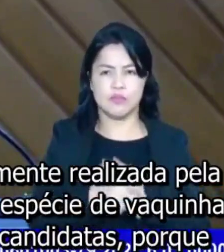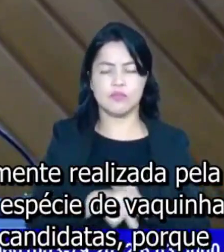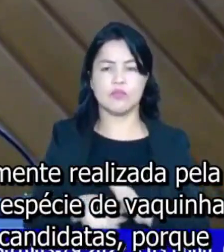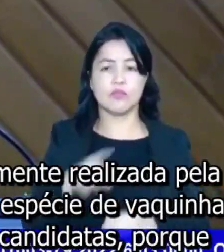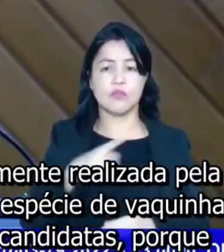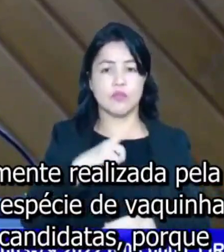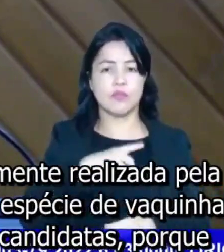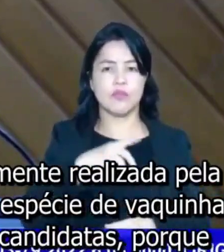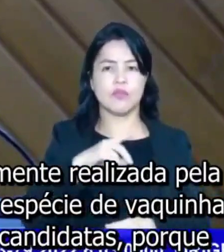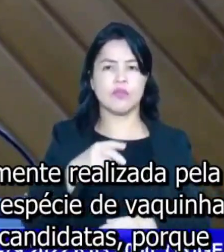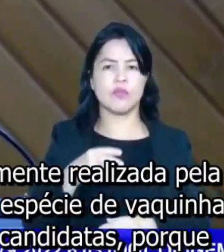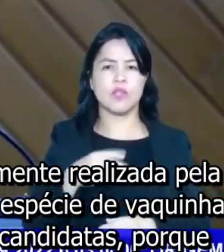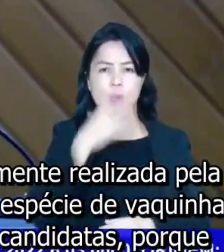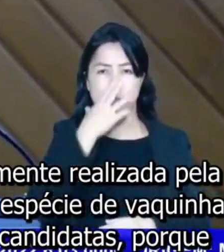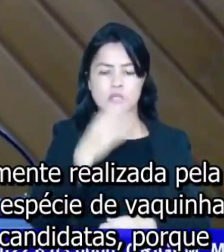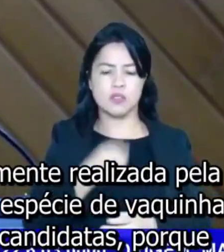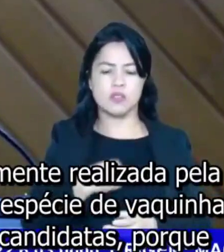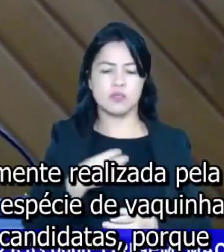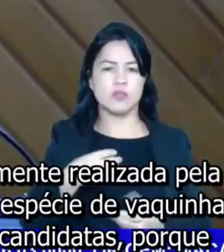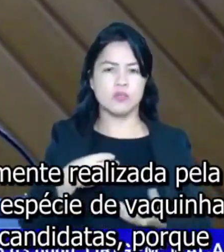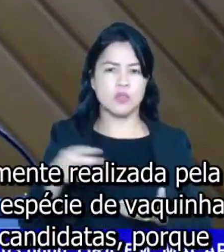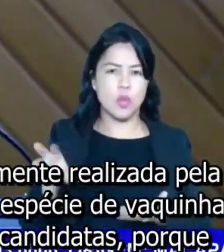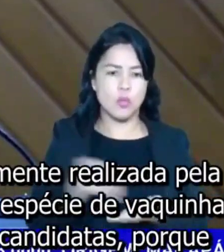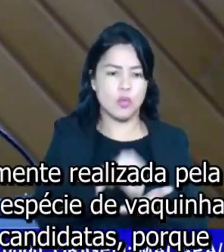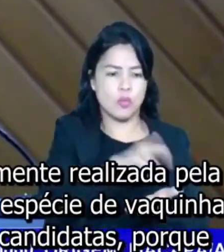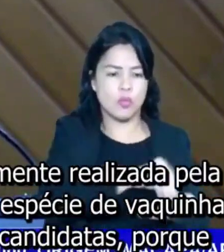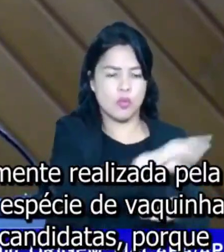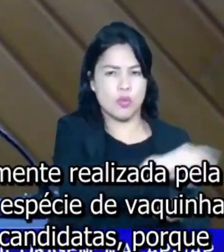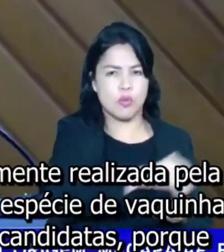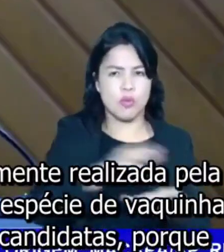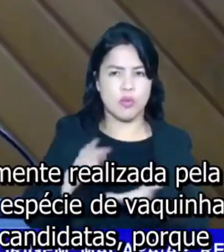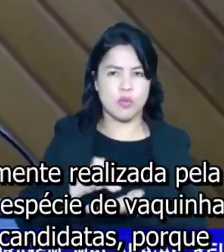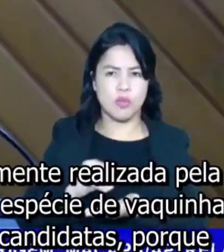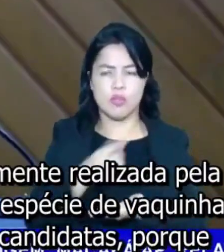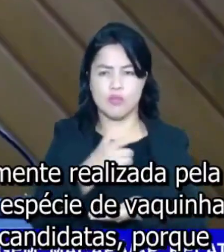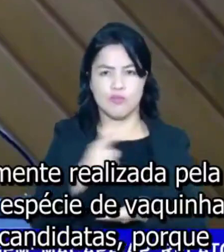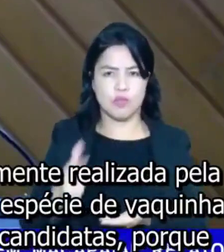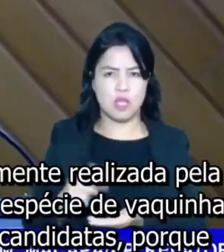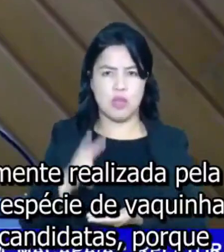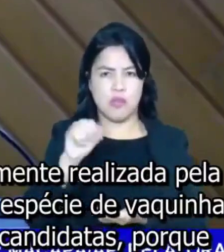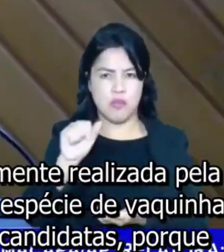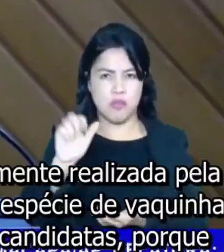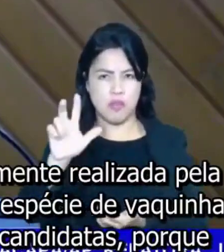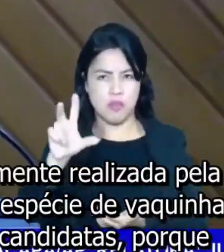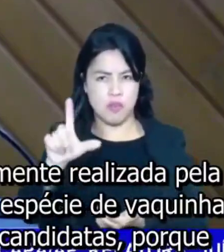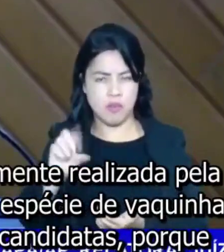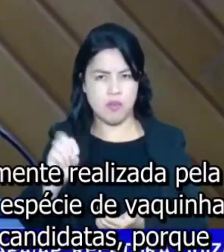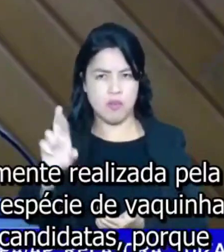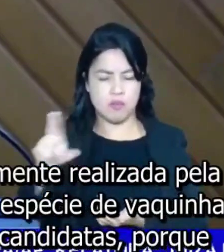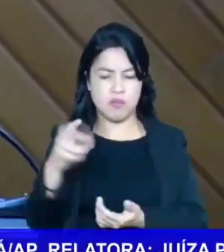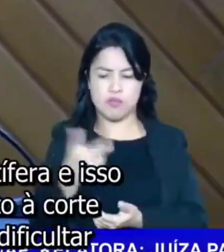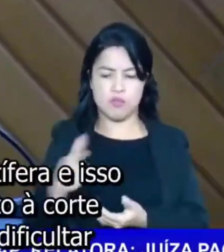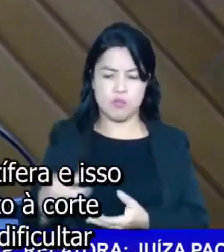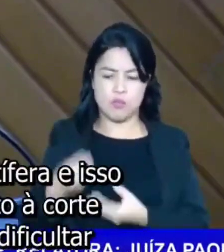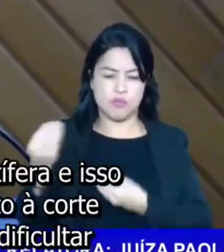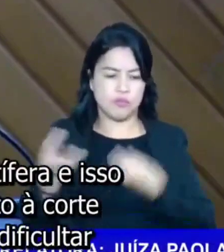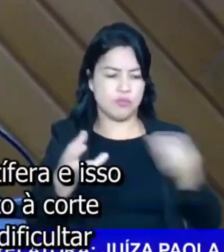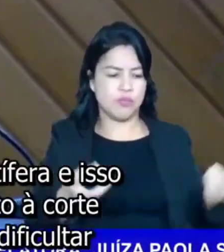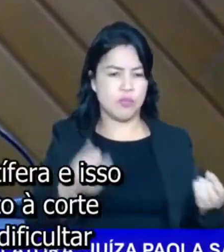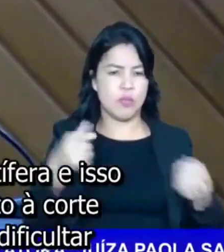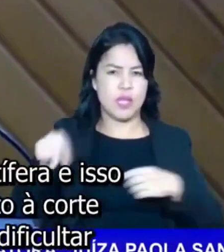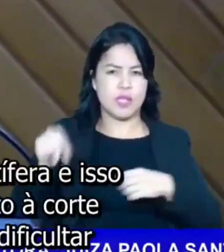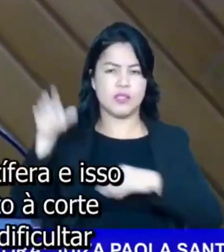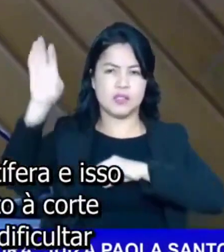de uma vaquinha, uma espécie de vaquinha, né? Não foi recebido nenhum valor por nenhuma dessas candidatas, porque a